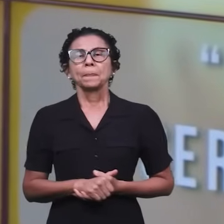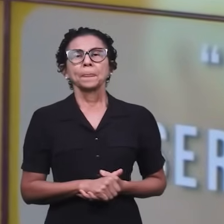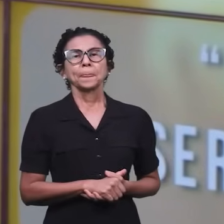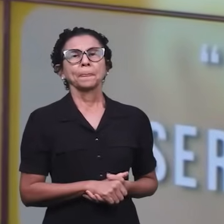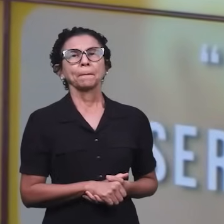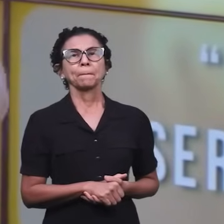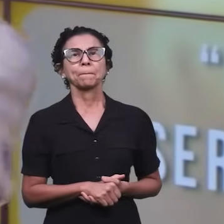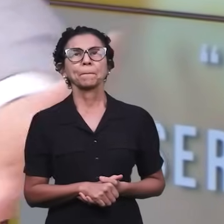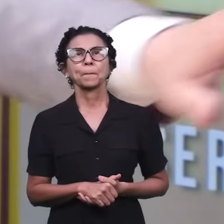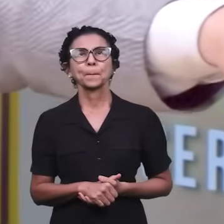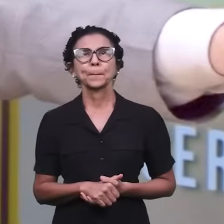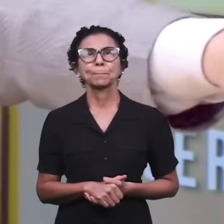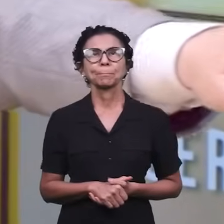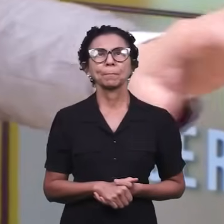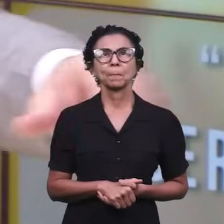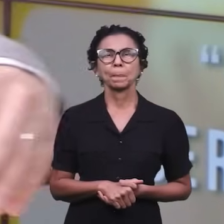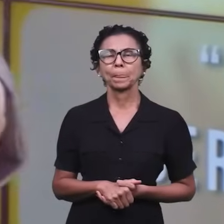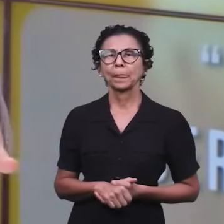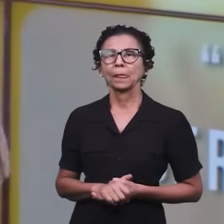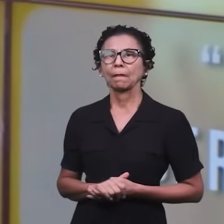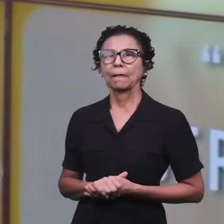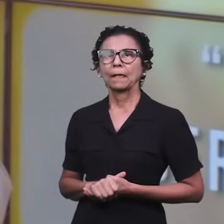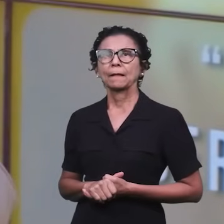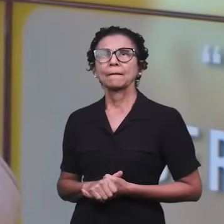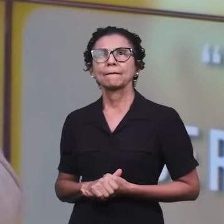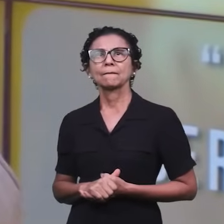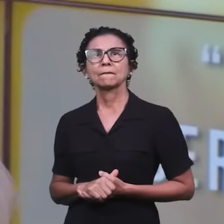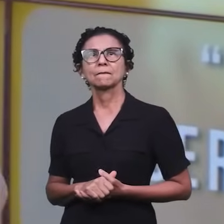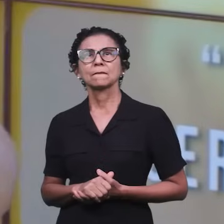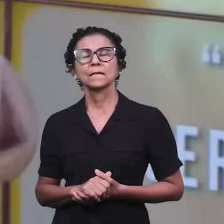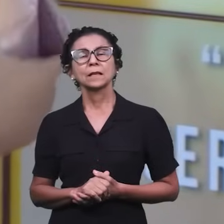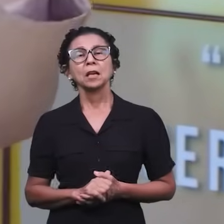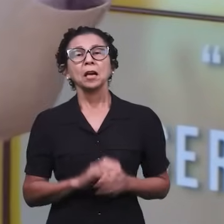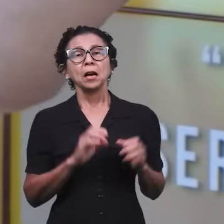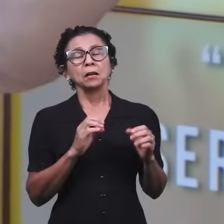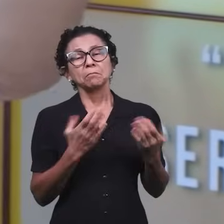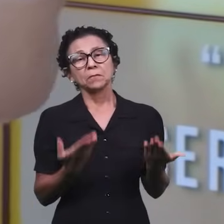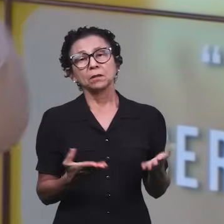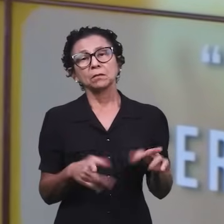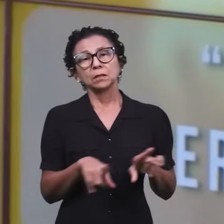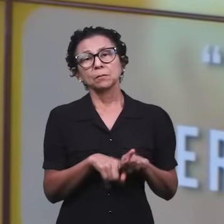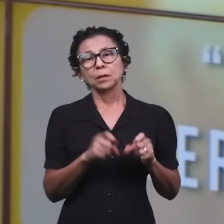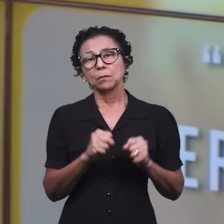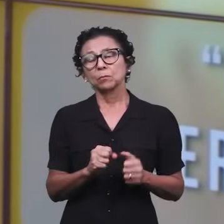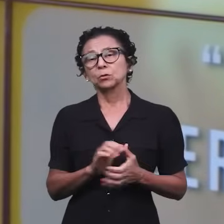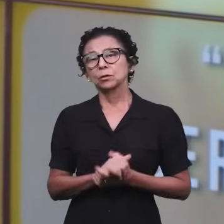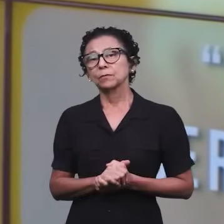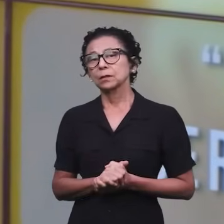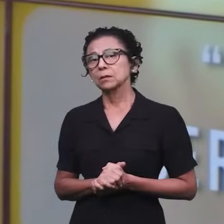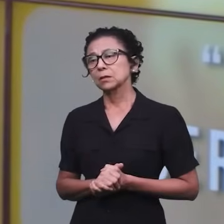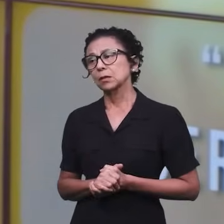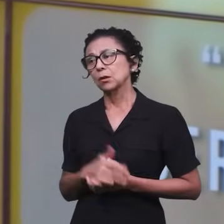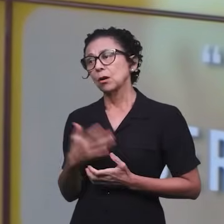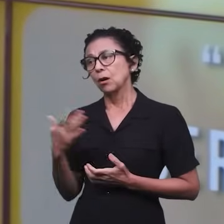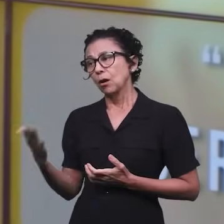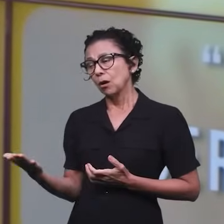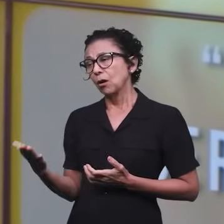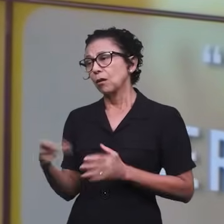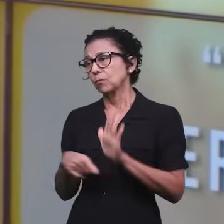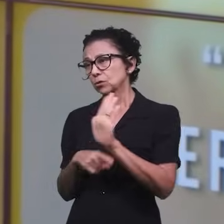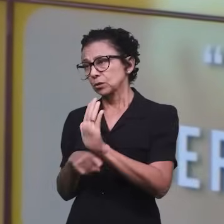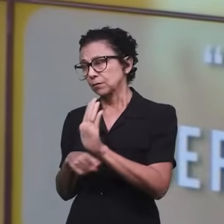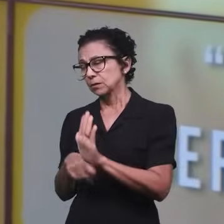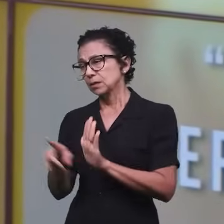cidade, olha, poupa minha vida, eu saio daqui e eu quero uma recompensa financeira para que eu possa continuar a minha vida em outro lugar. Mas